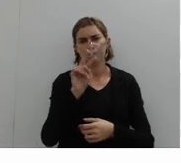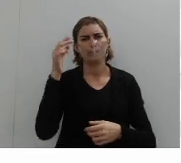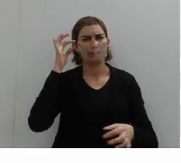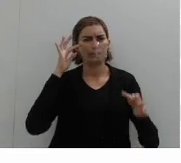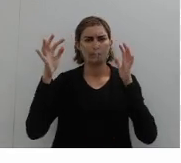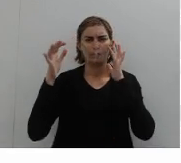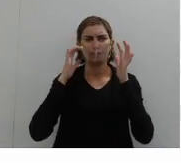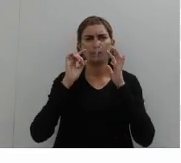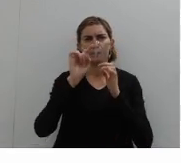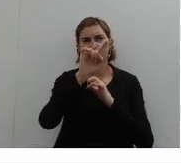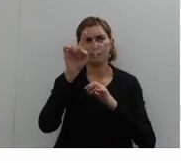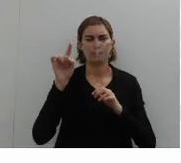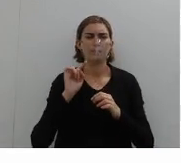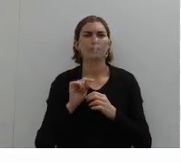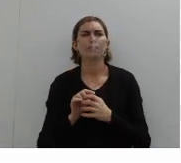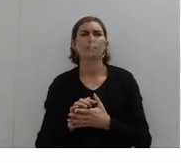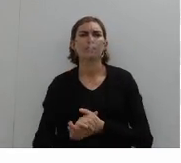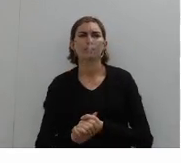desses colonizadores.